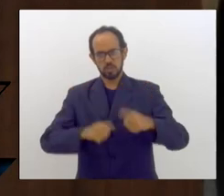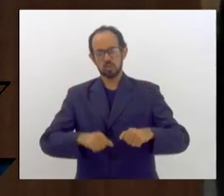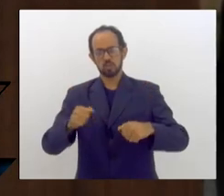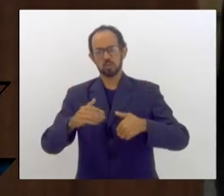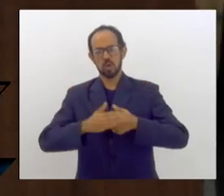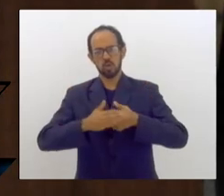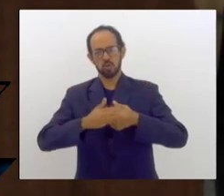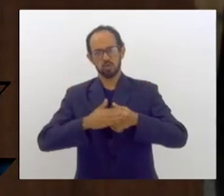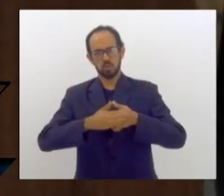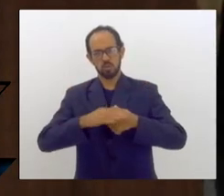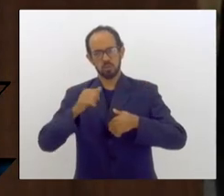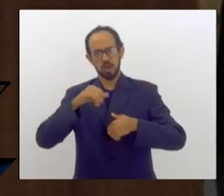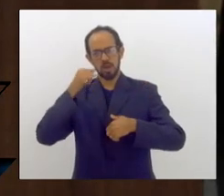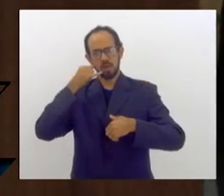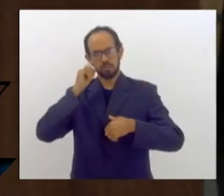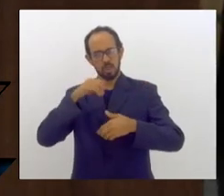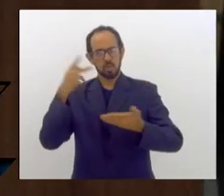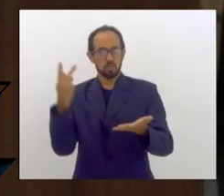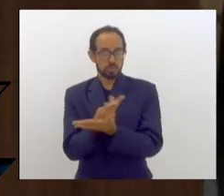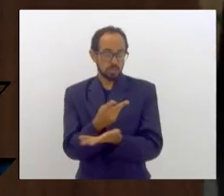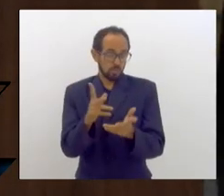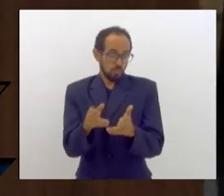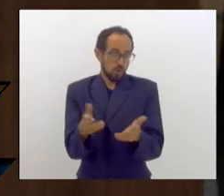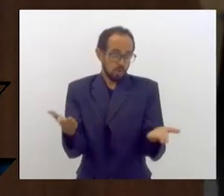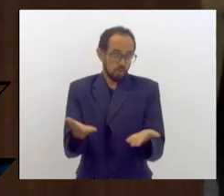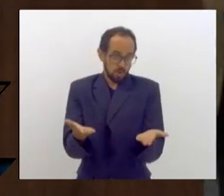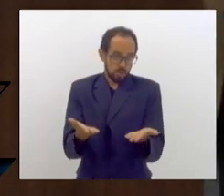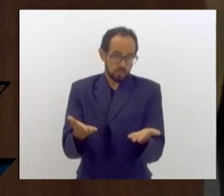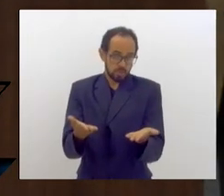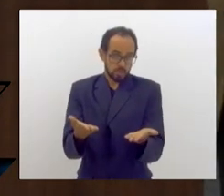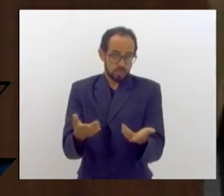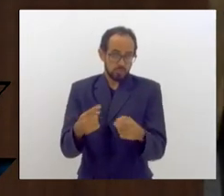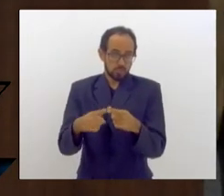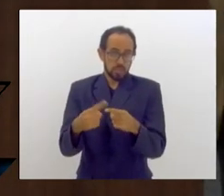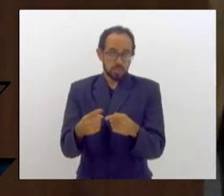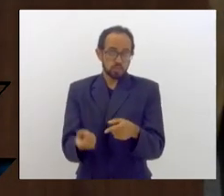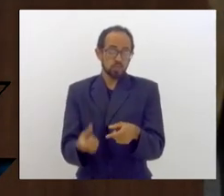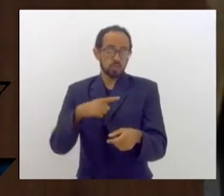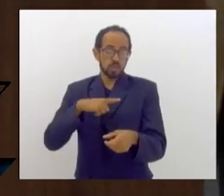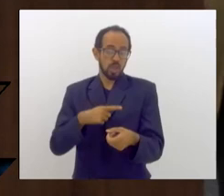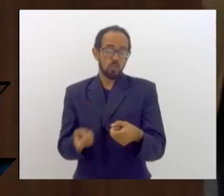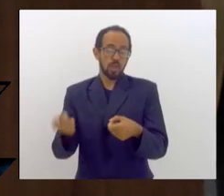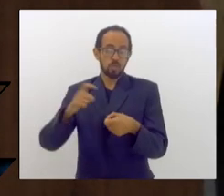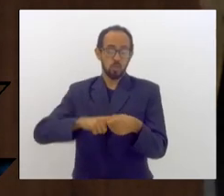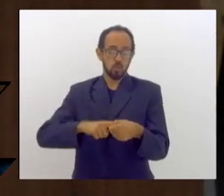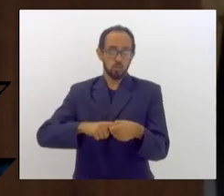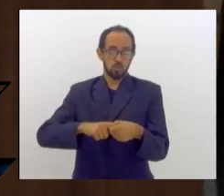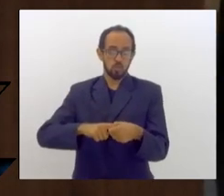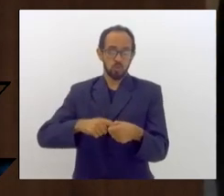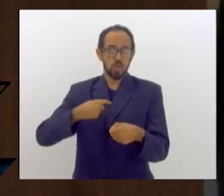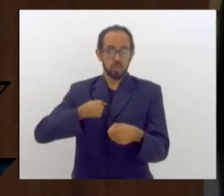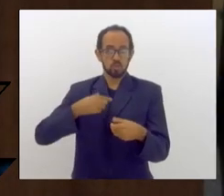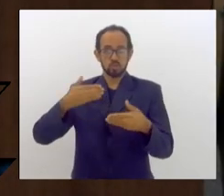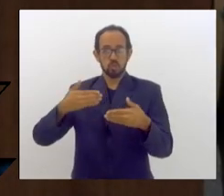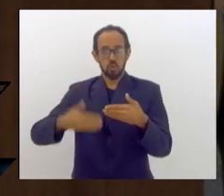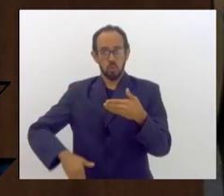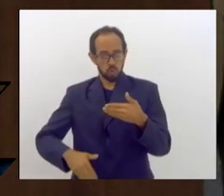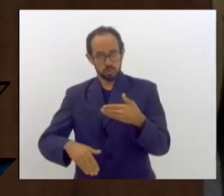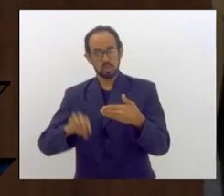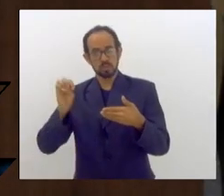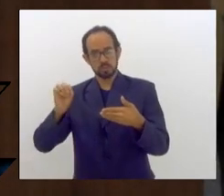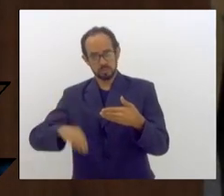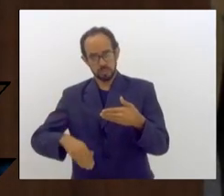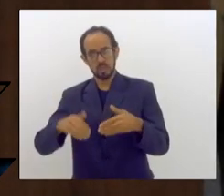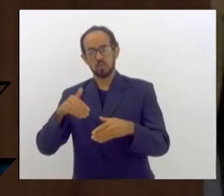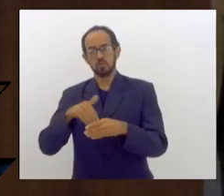não aconteça movimentos como tem acontecido agora, porque isso tem um retorno também para o outro lado. Eu sou contra,